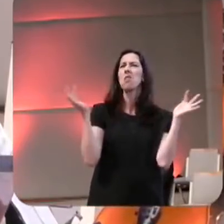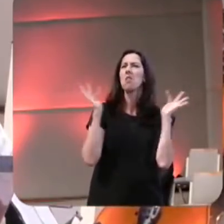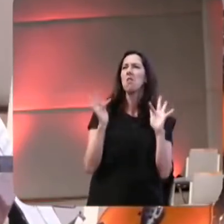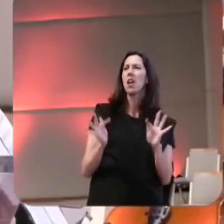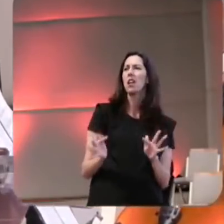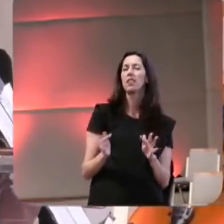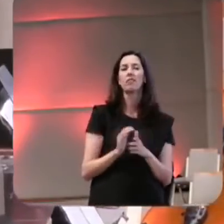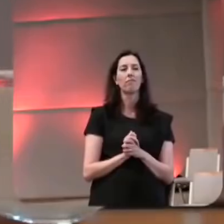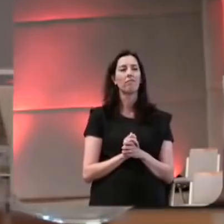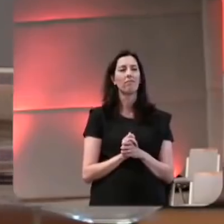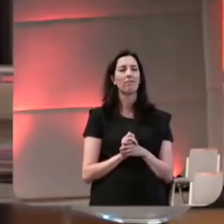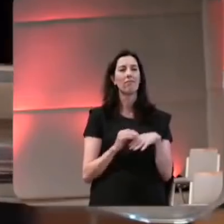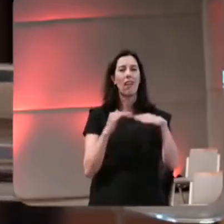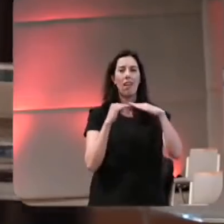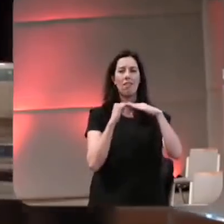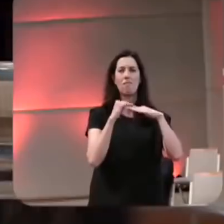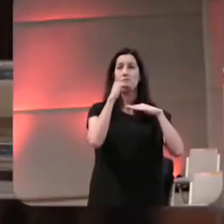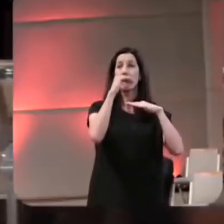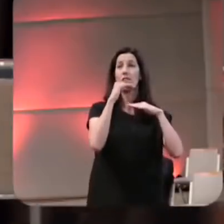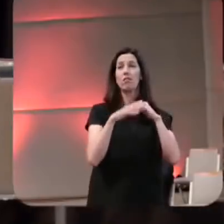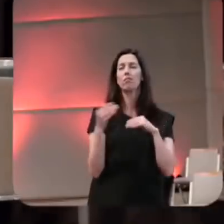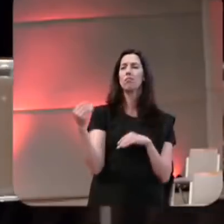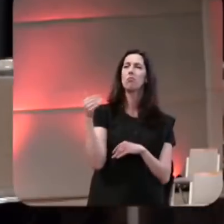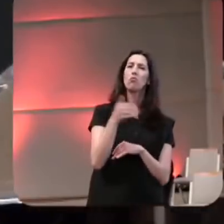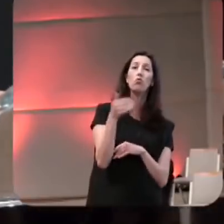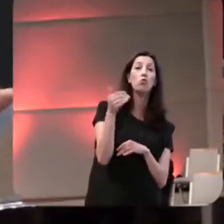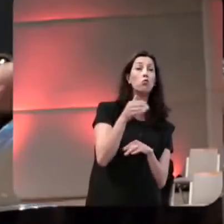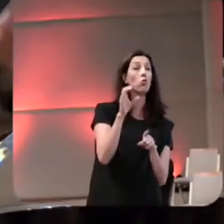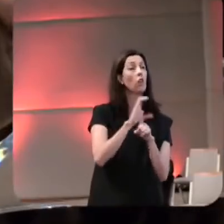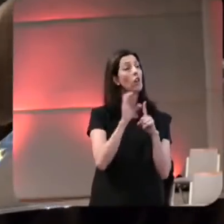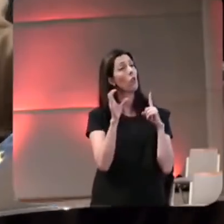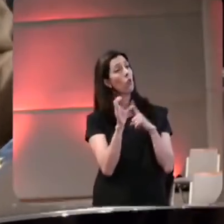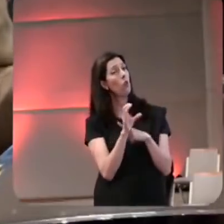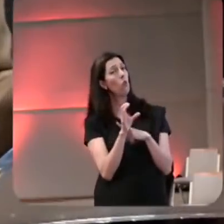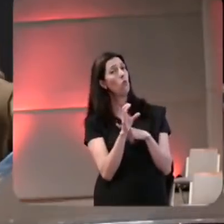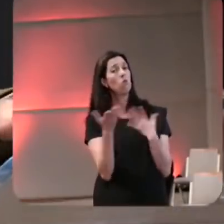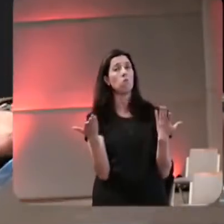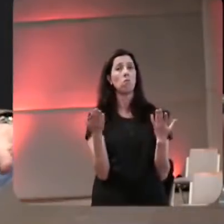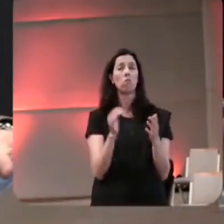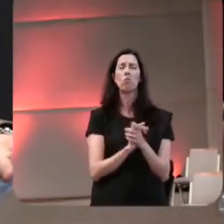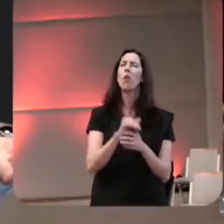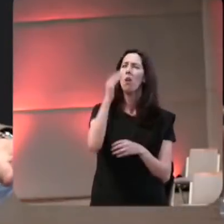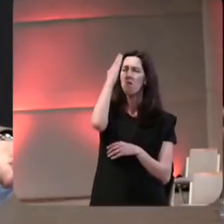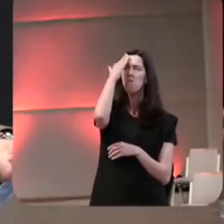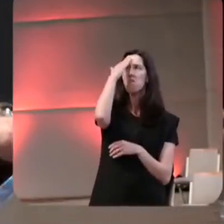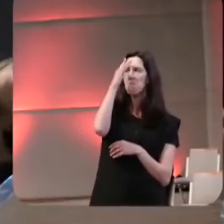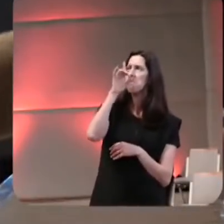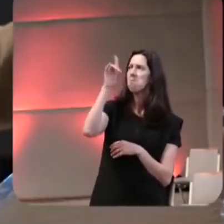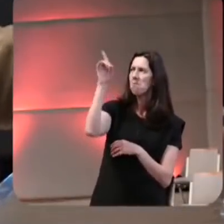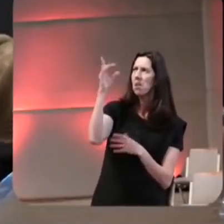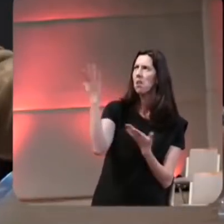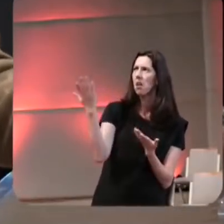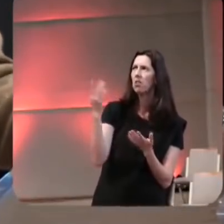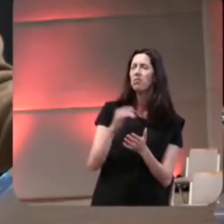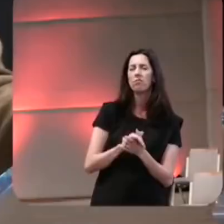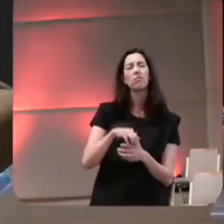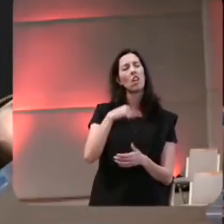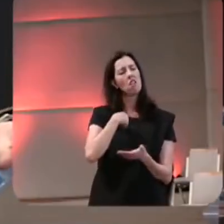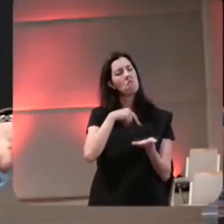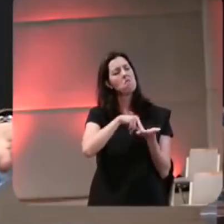Está feliz em frequentar os cultos, em temer a Deus, em ter